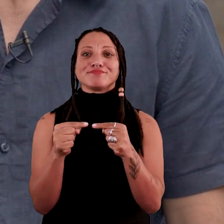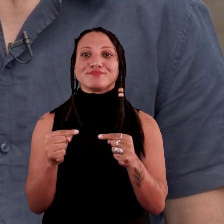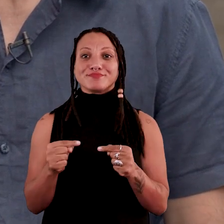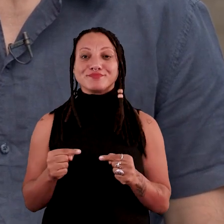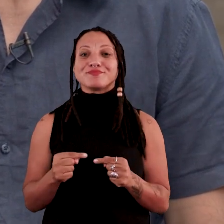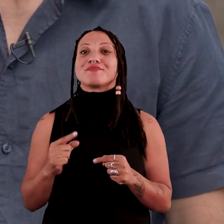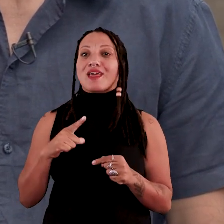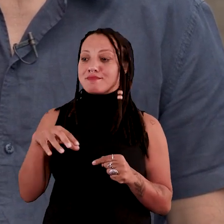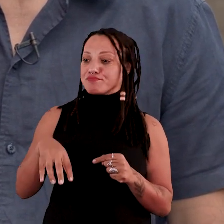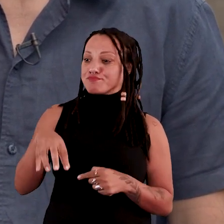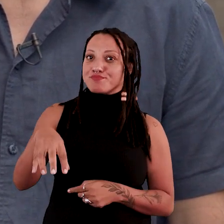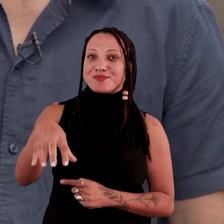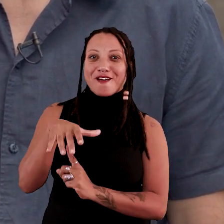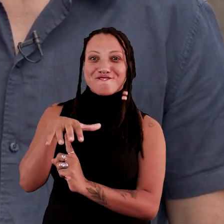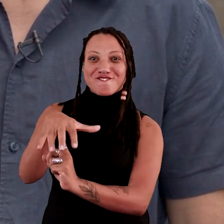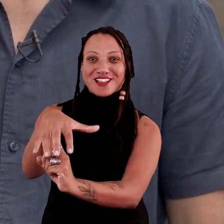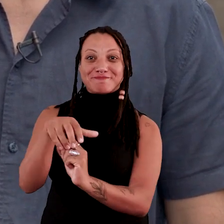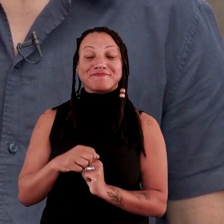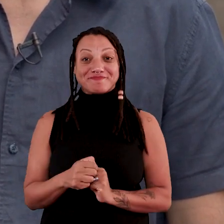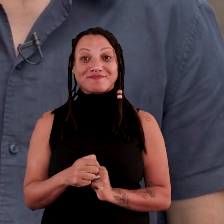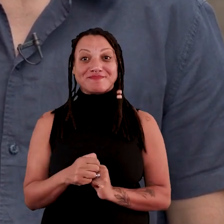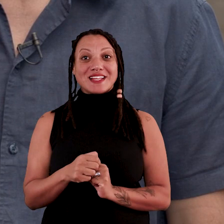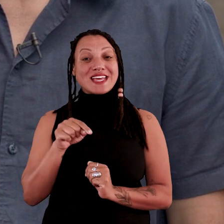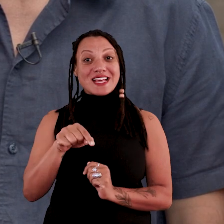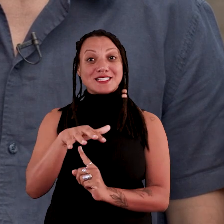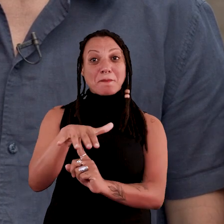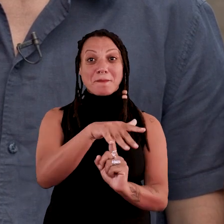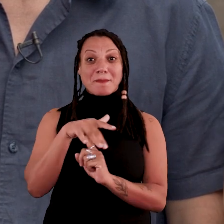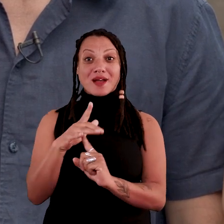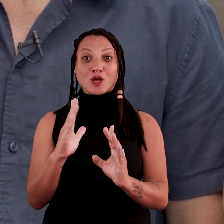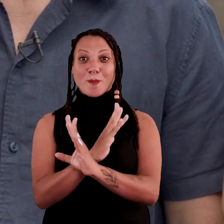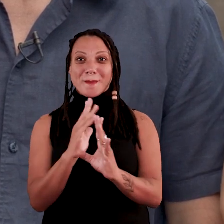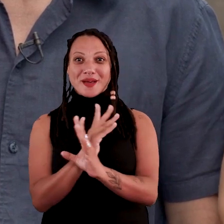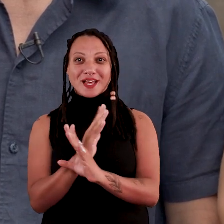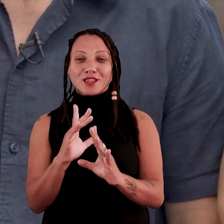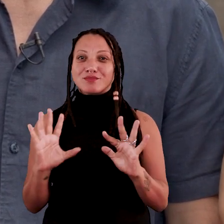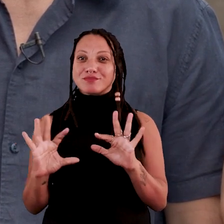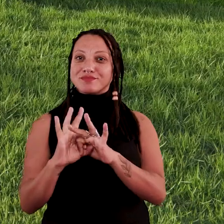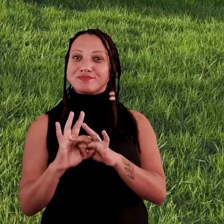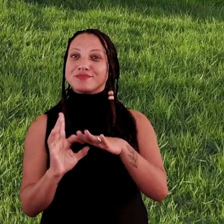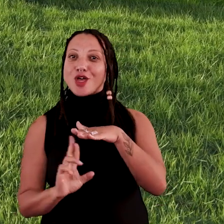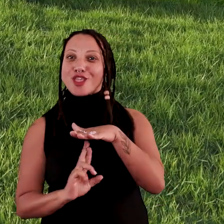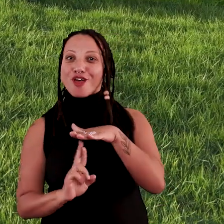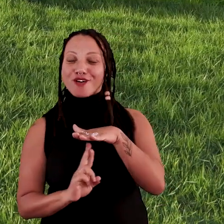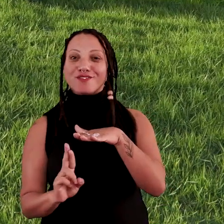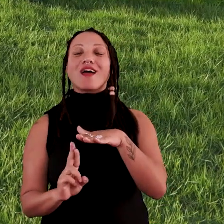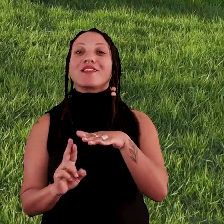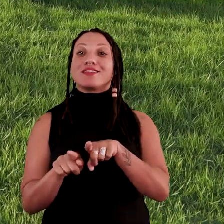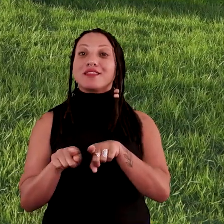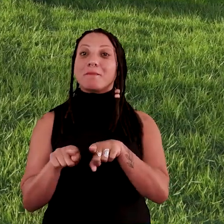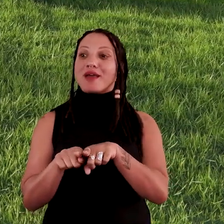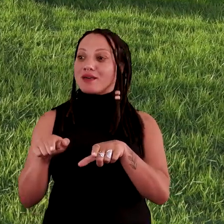a gente pensou novos usos e a maior possibilidade de integração entre a população. Então, a gente trouxe parque